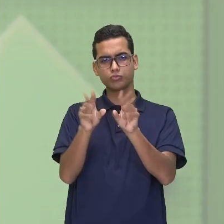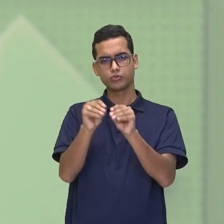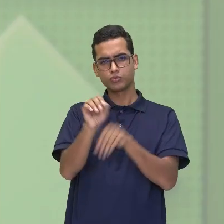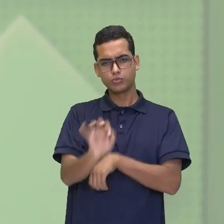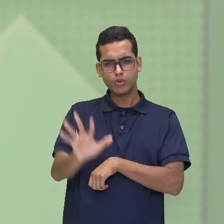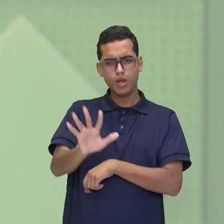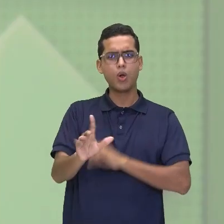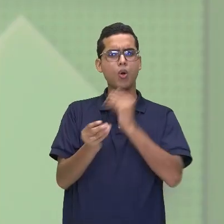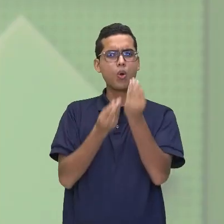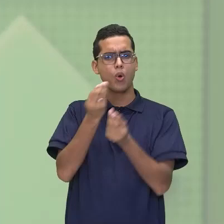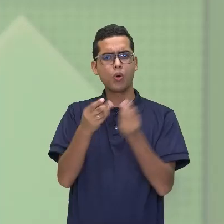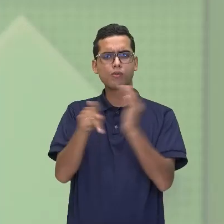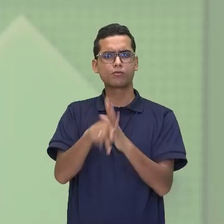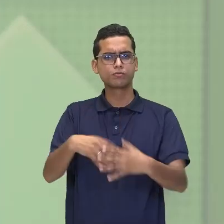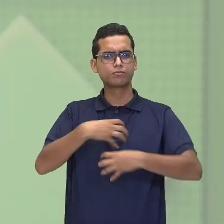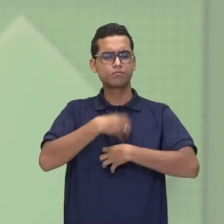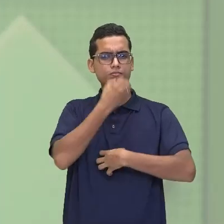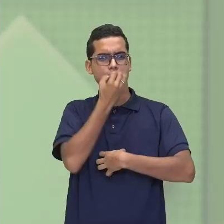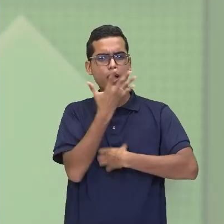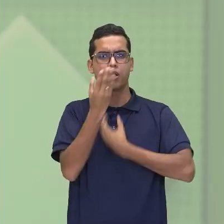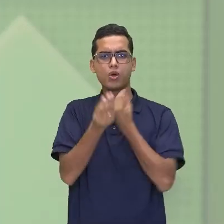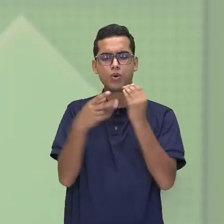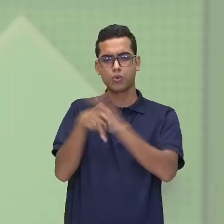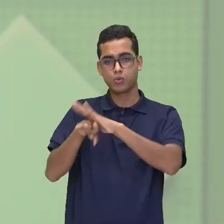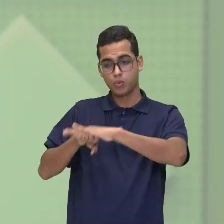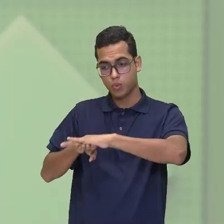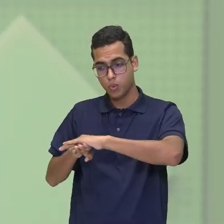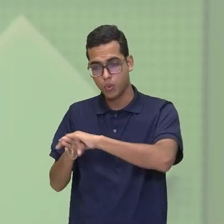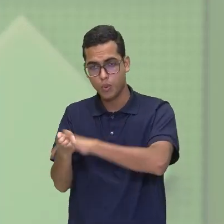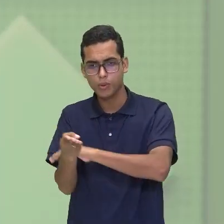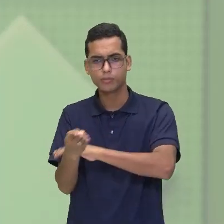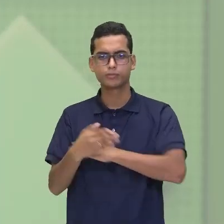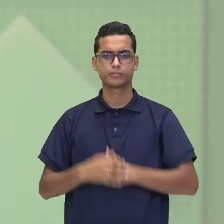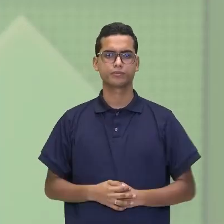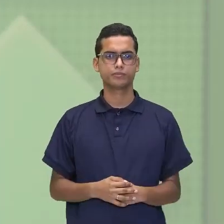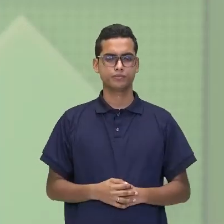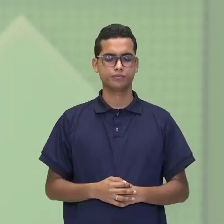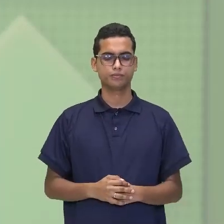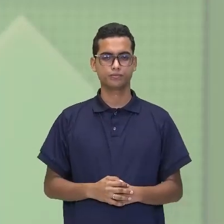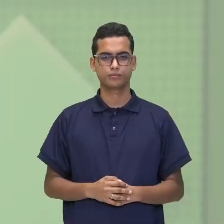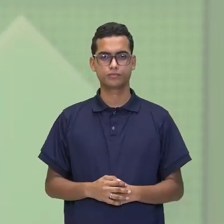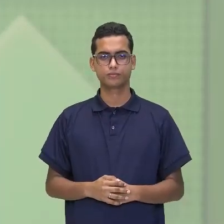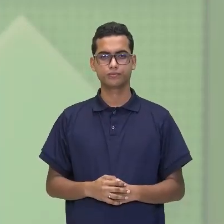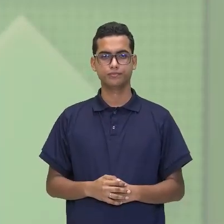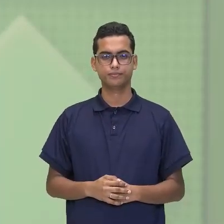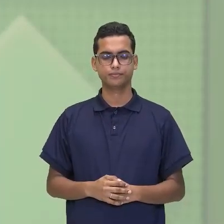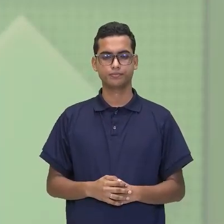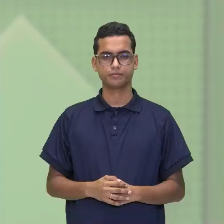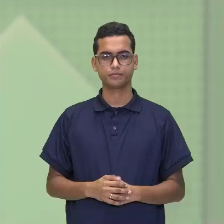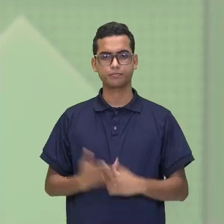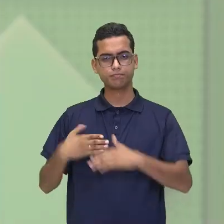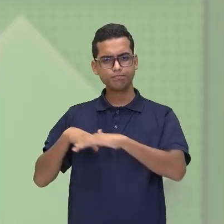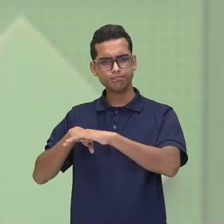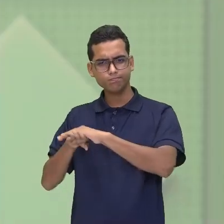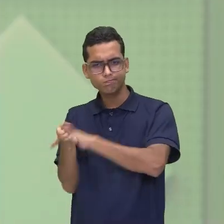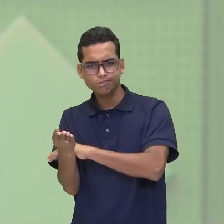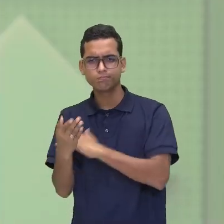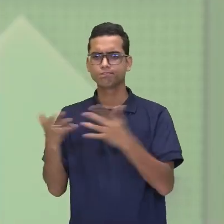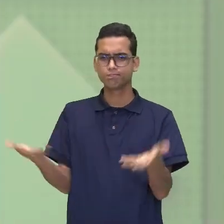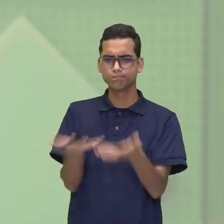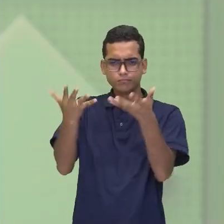bem quando nós praticamos aí alguns hábitos. Agora, quando esses hábitos, né, eles levam aí a promover a